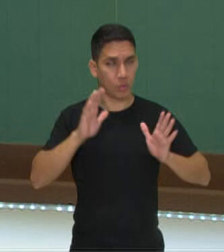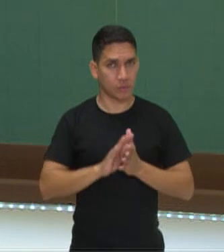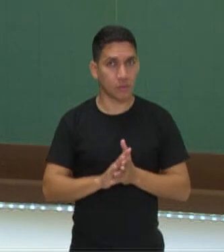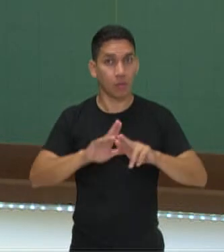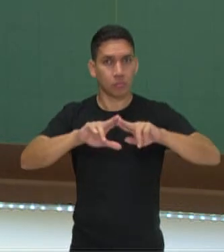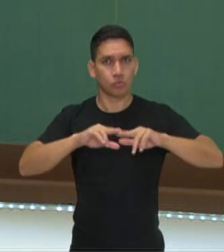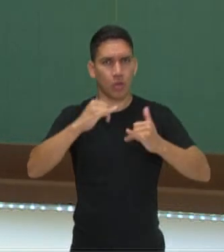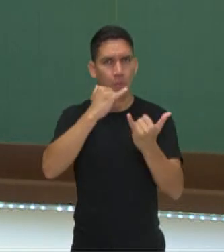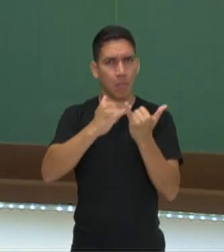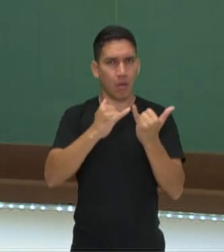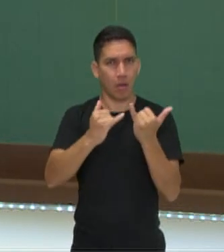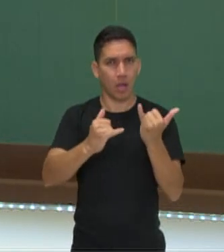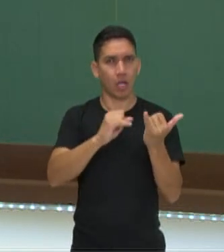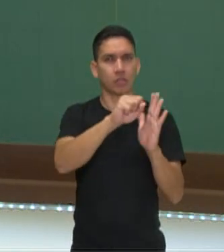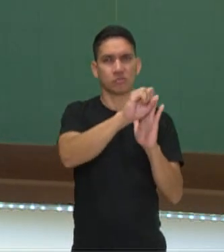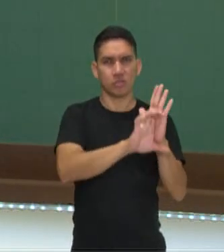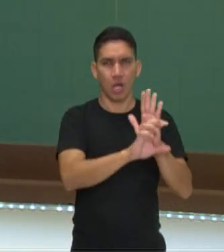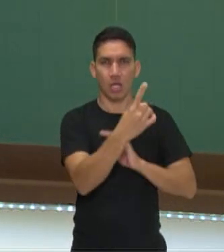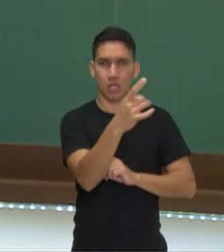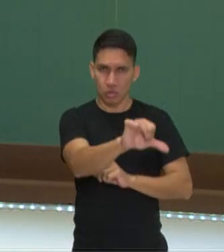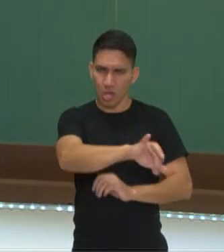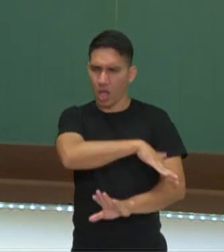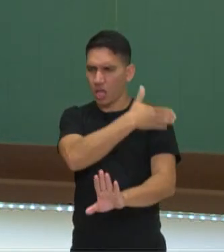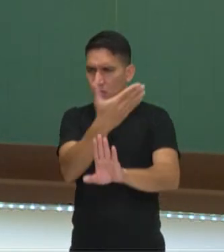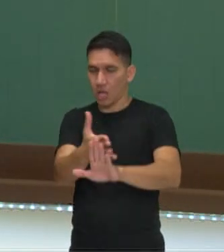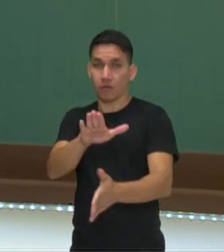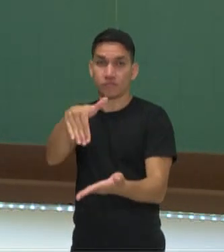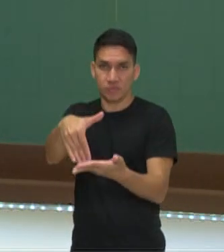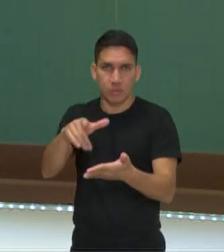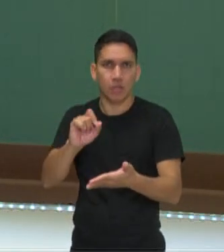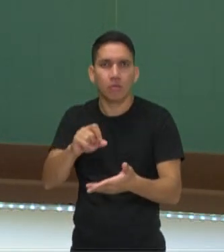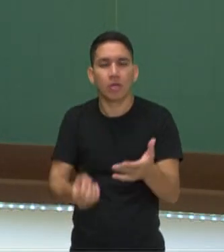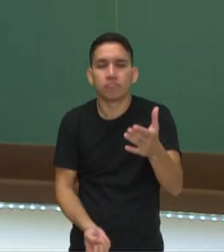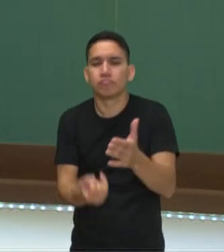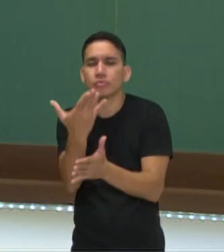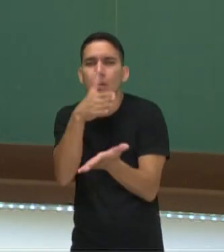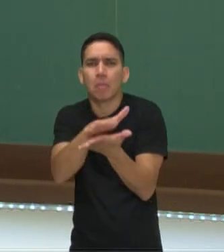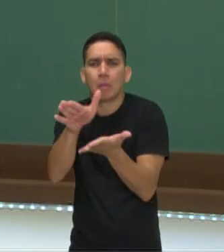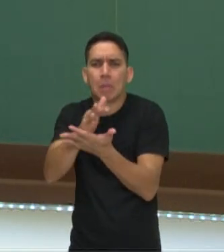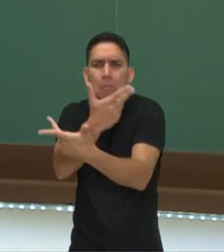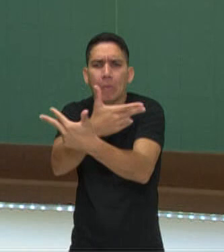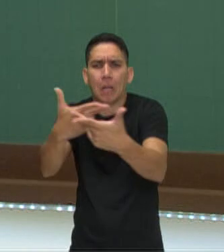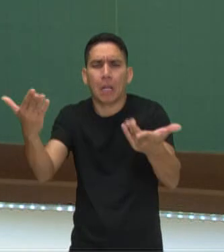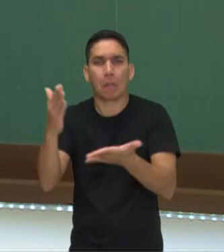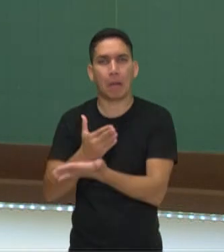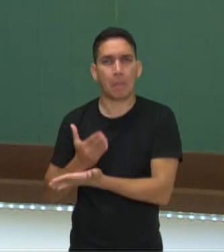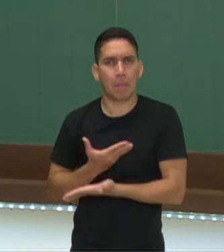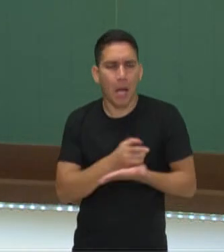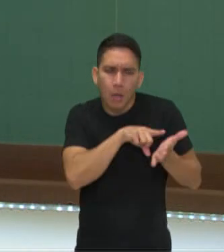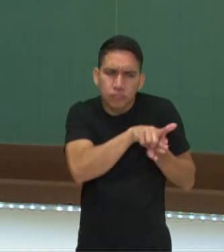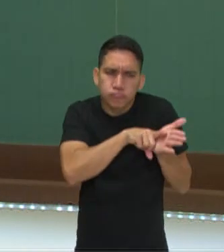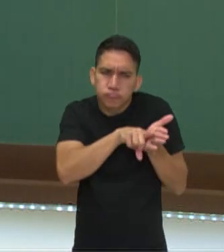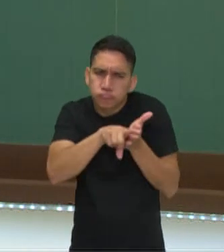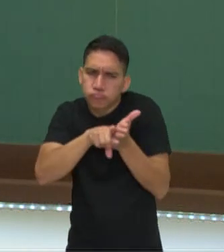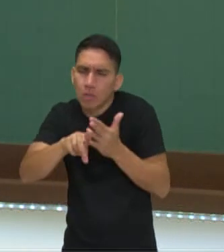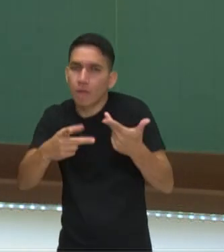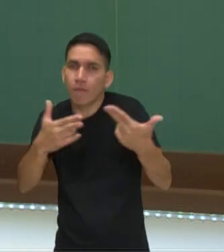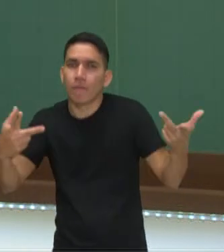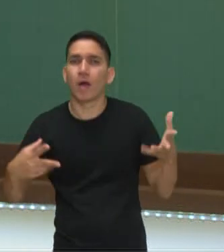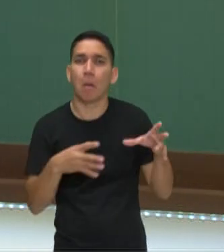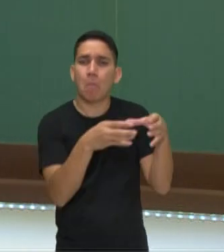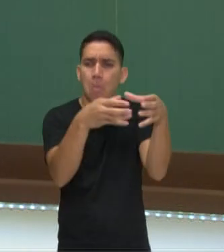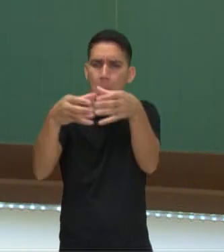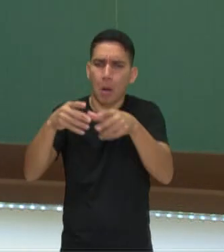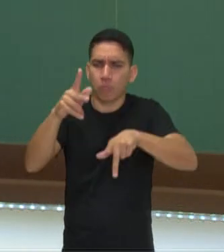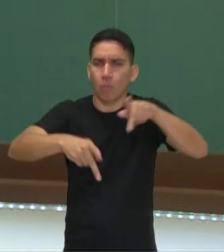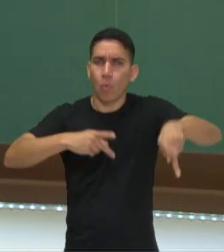da metade do século XIX até o final, ele produz, né, uma vasta obra pesquisando povos indígenas na América